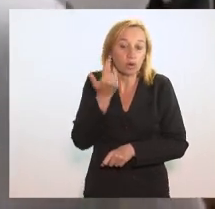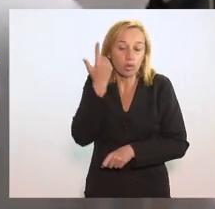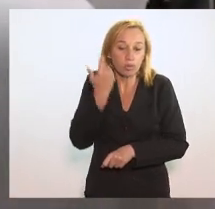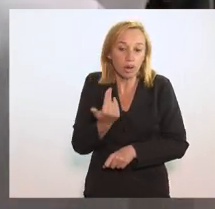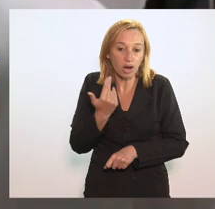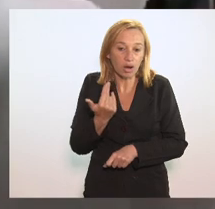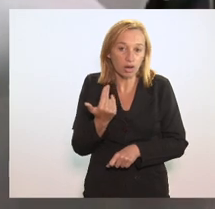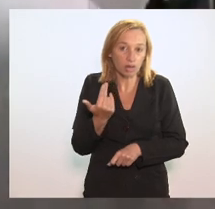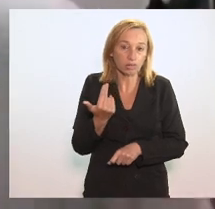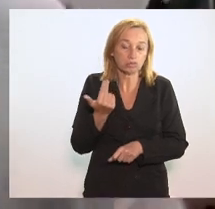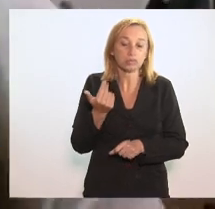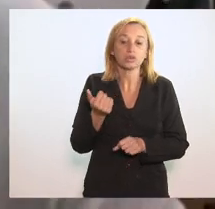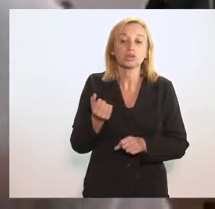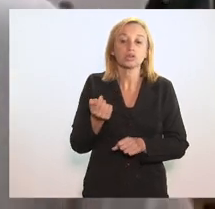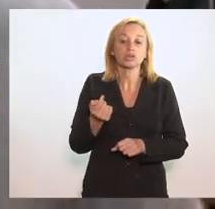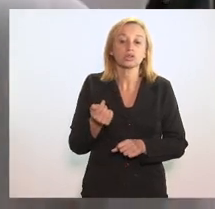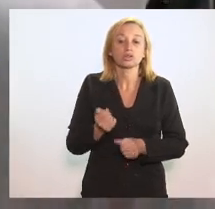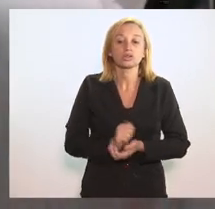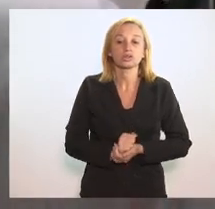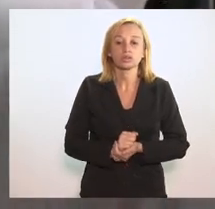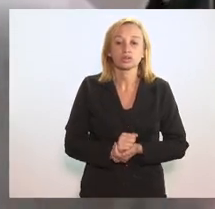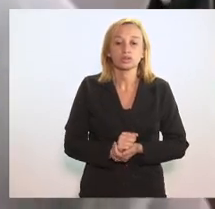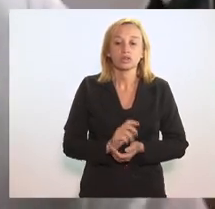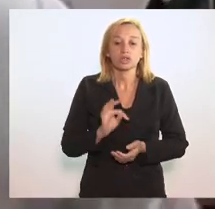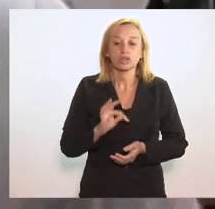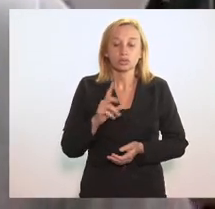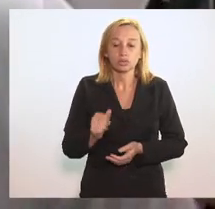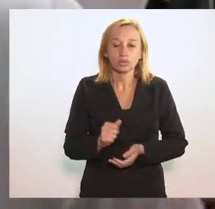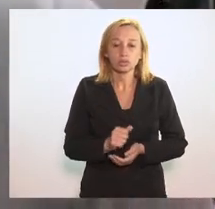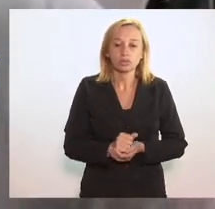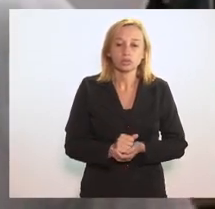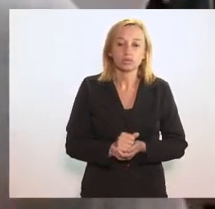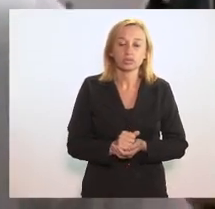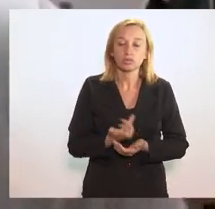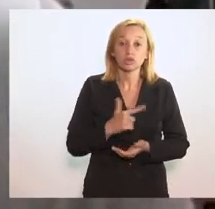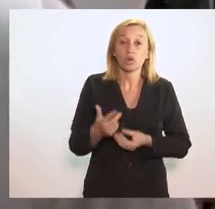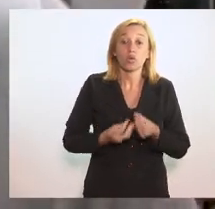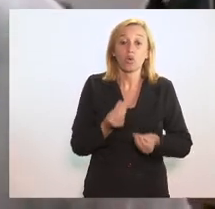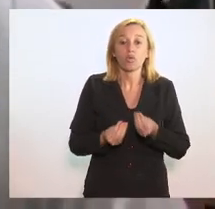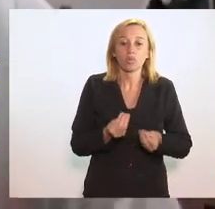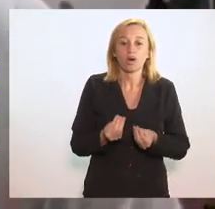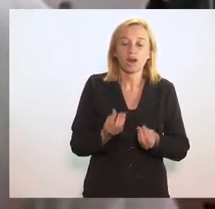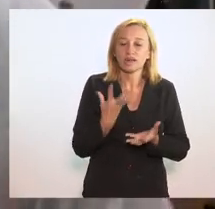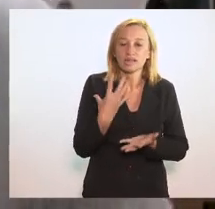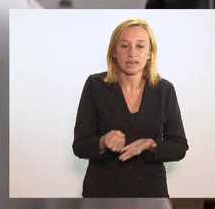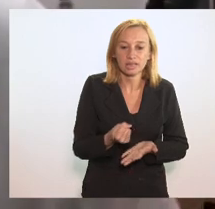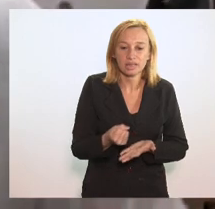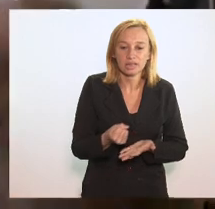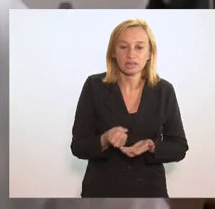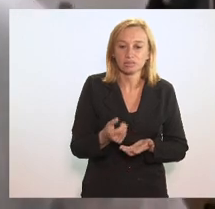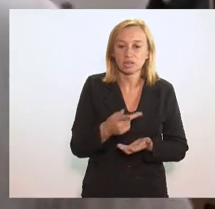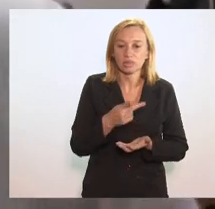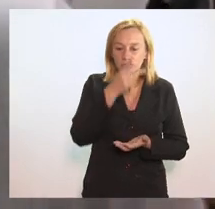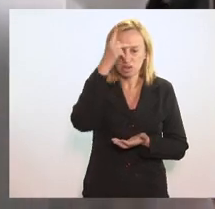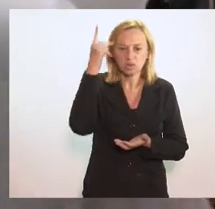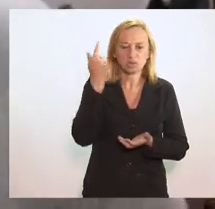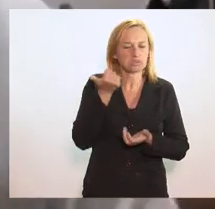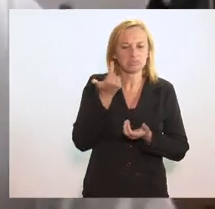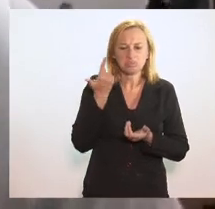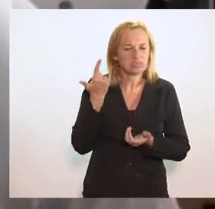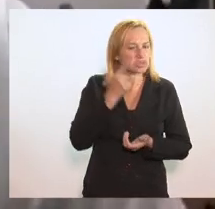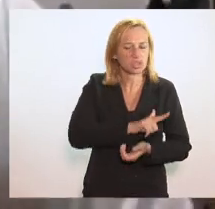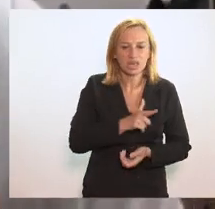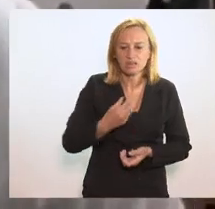de normalidade possível diante desse estado de exceção é que não dá mais para aturar e ninguém mais consegue sobreviver